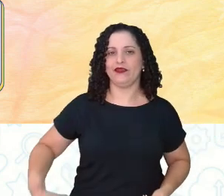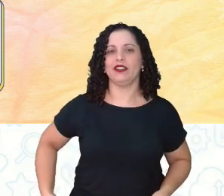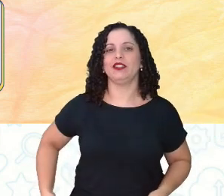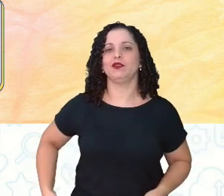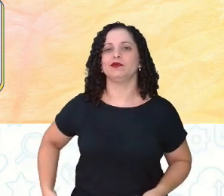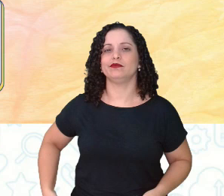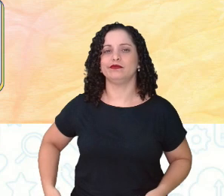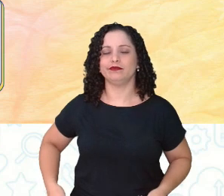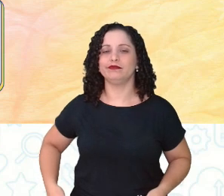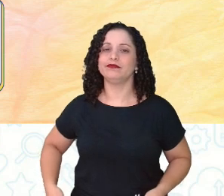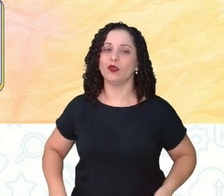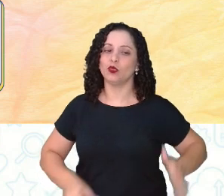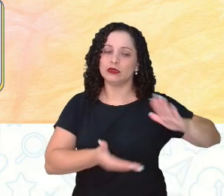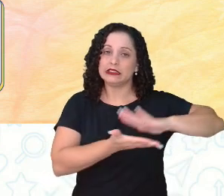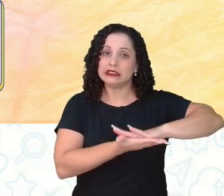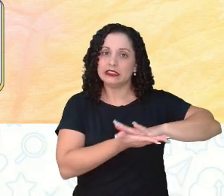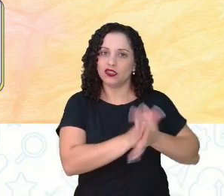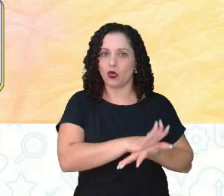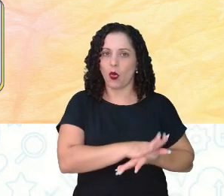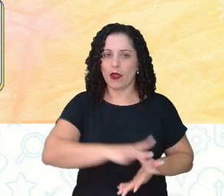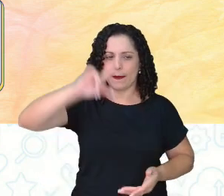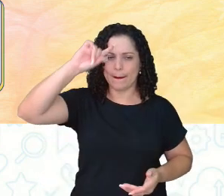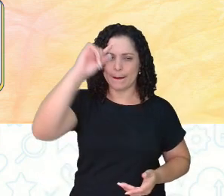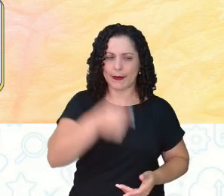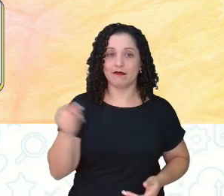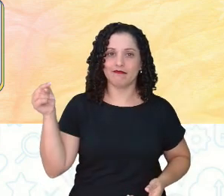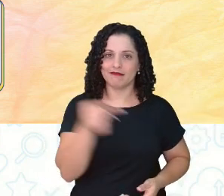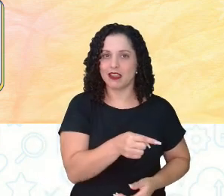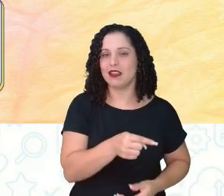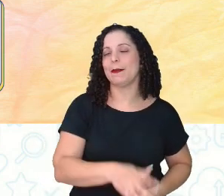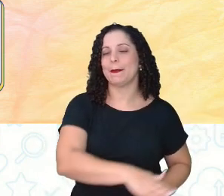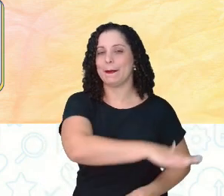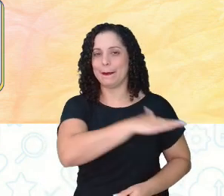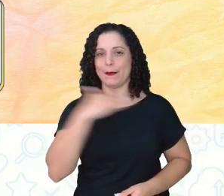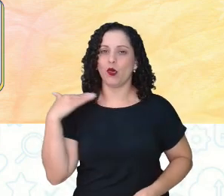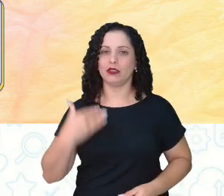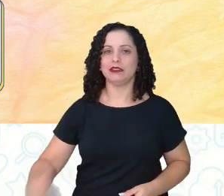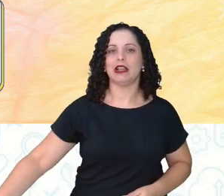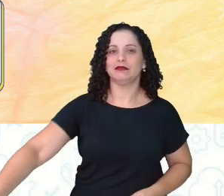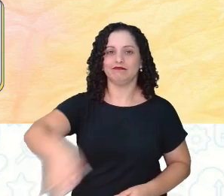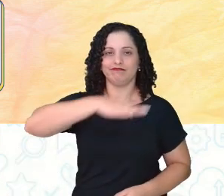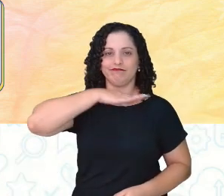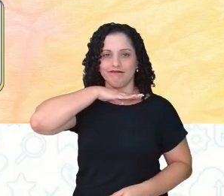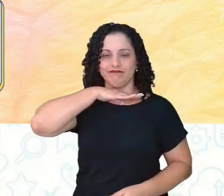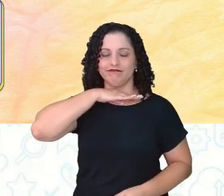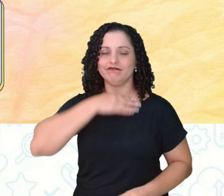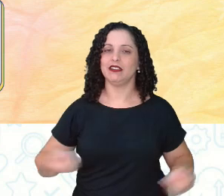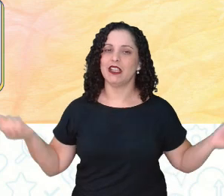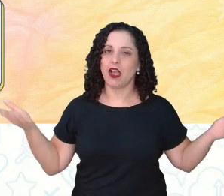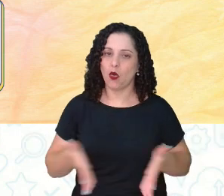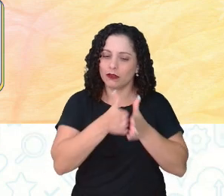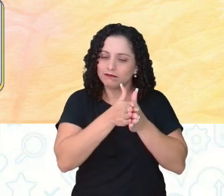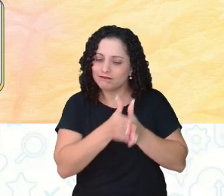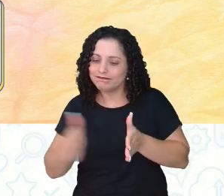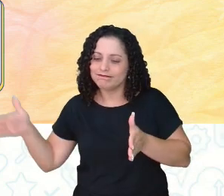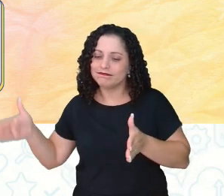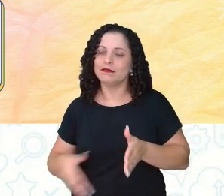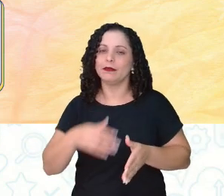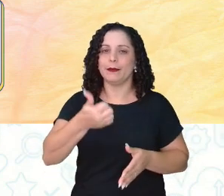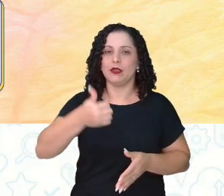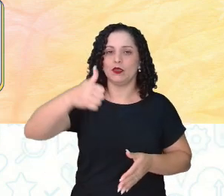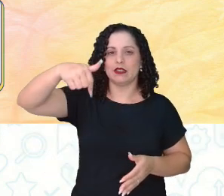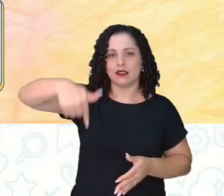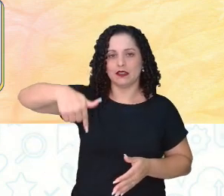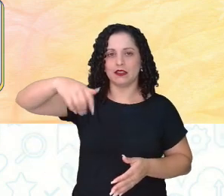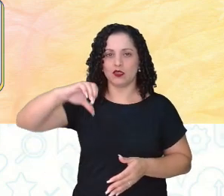Robespierre, ordenam sua morte na guilhotina, olha aí, foi nesse momento, e iniciou-se em 1794